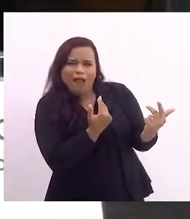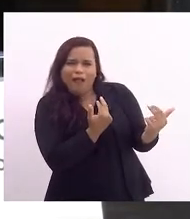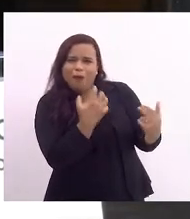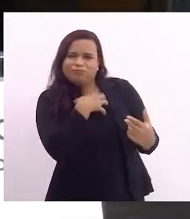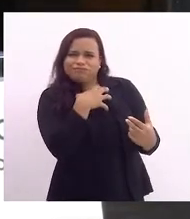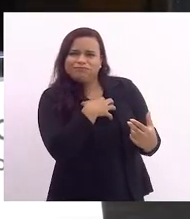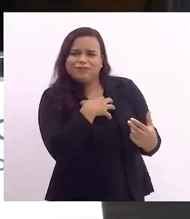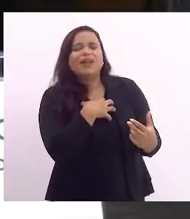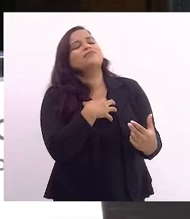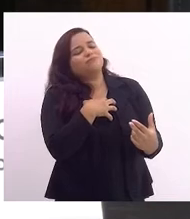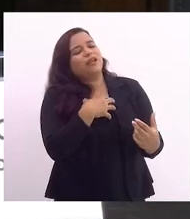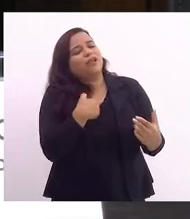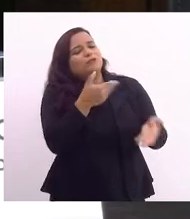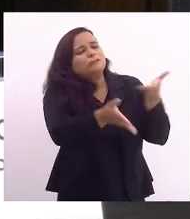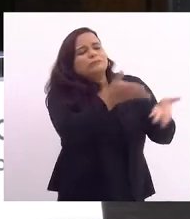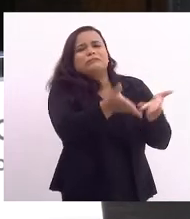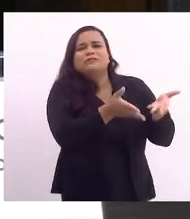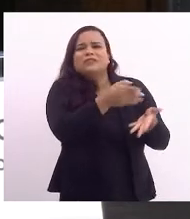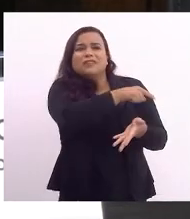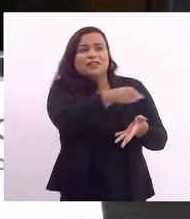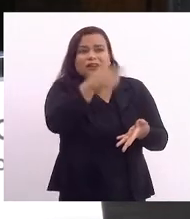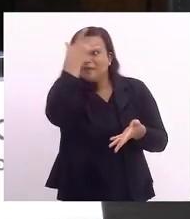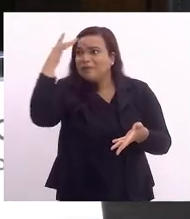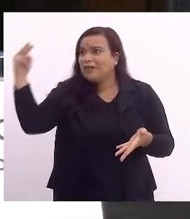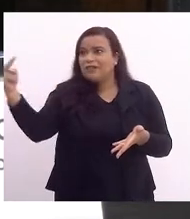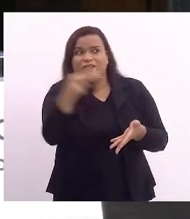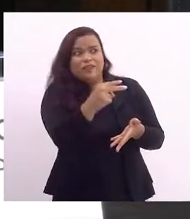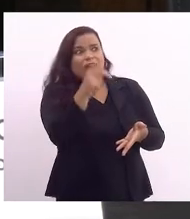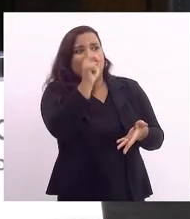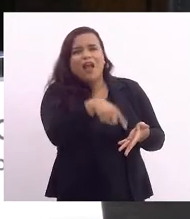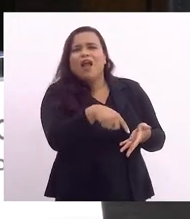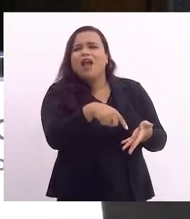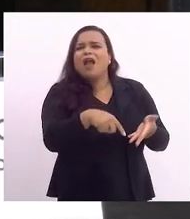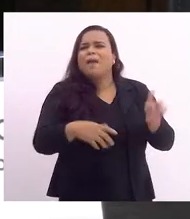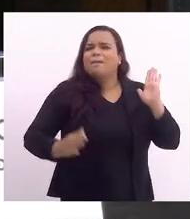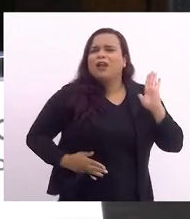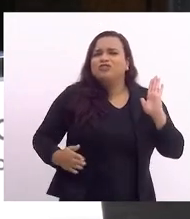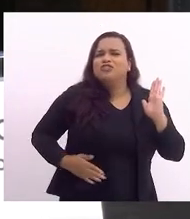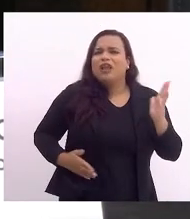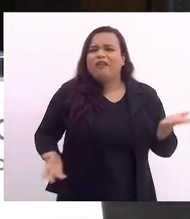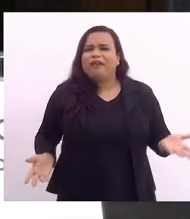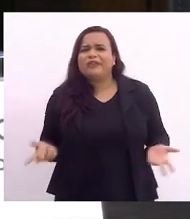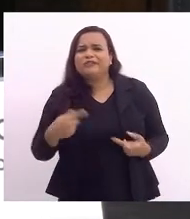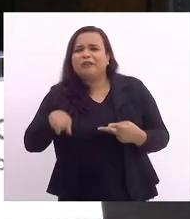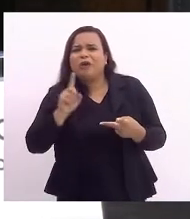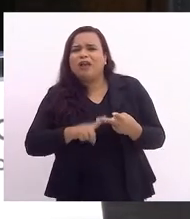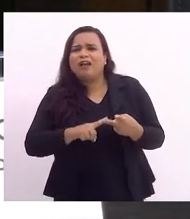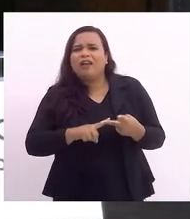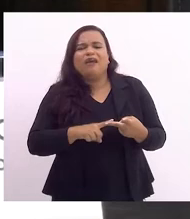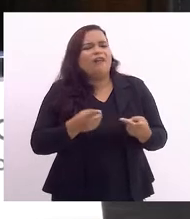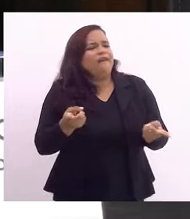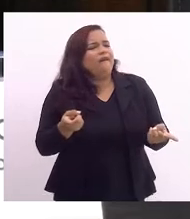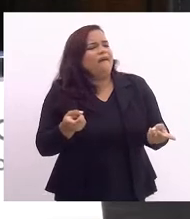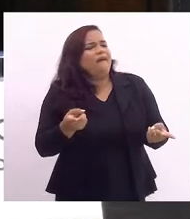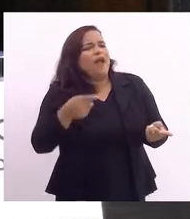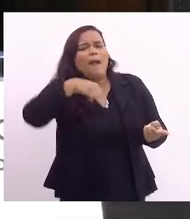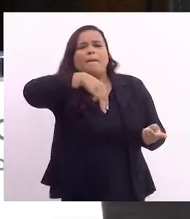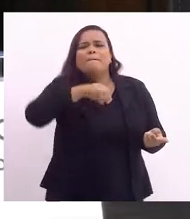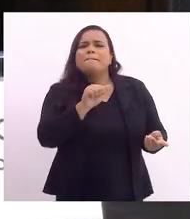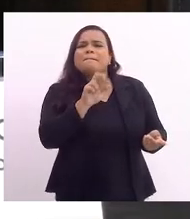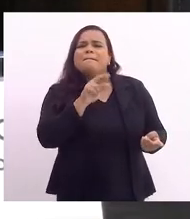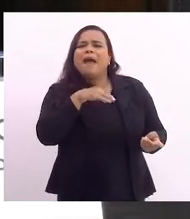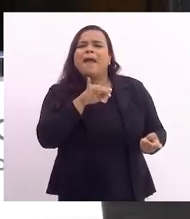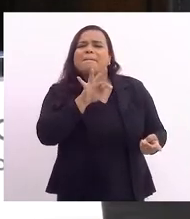nome de bandido, de marmita de bandido, de vagabundo e todos os nomes